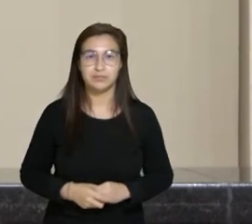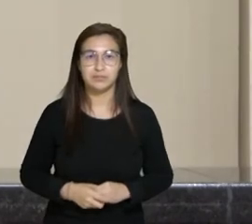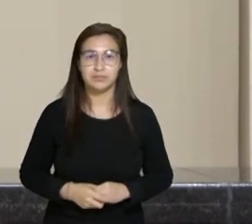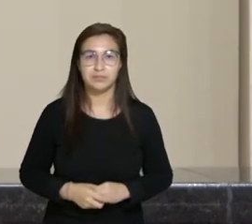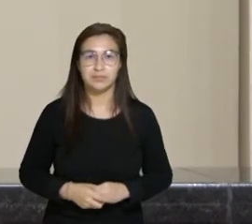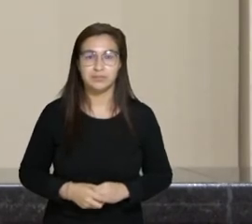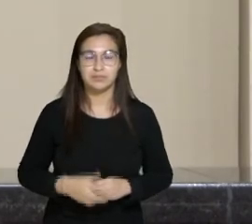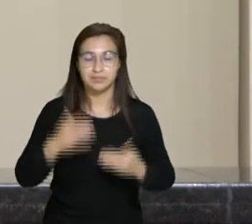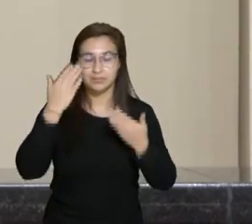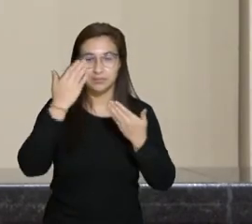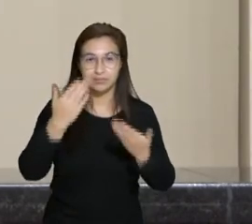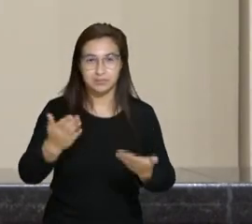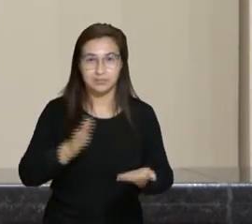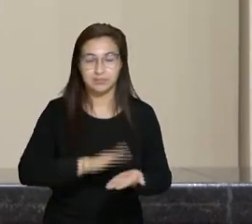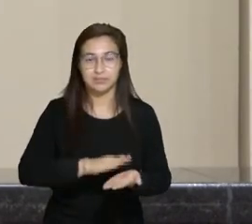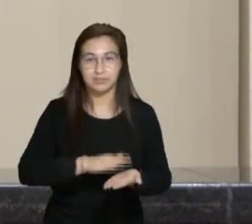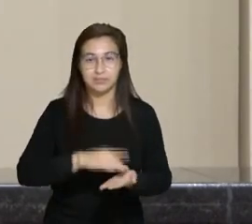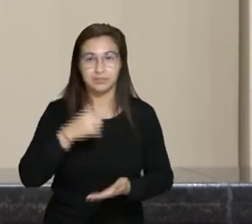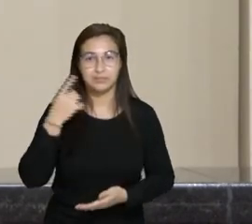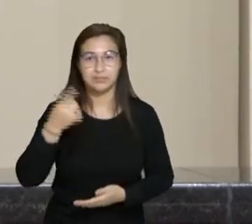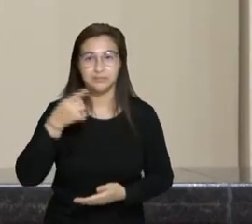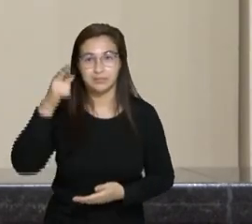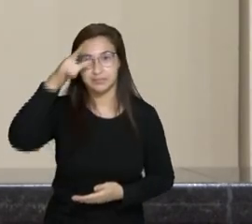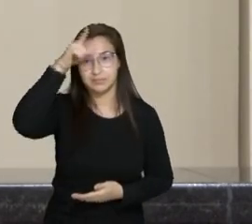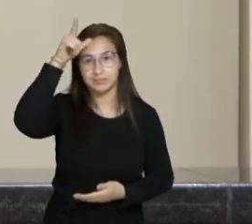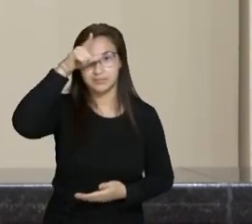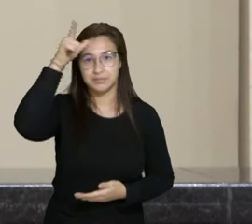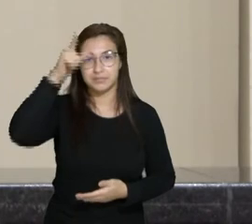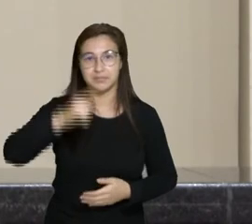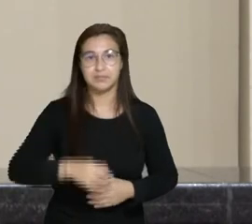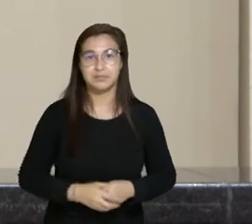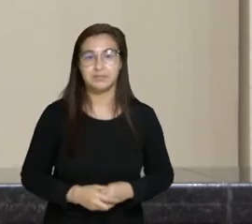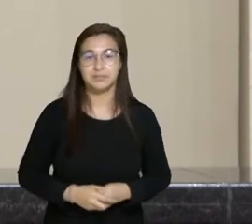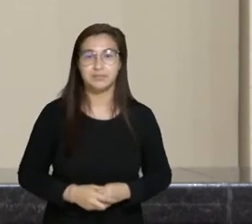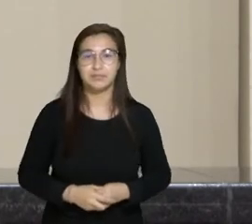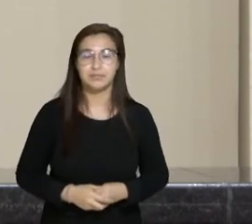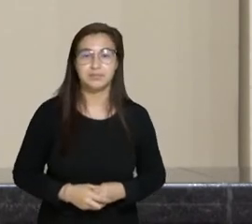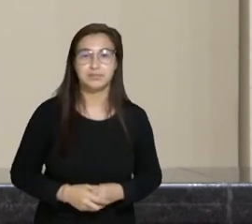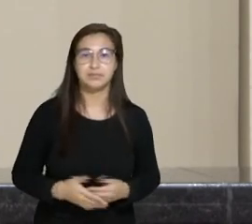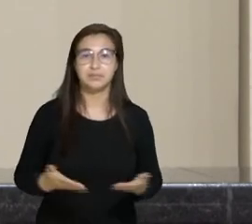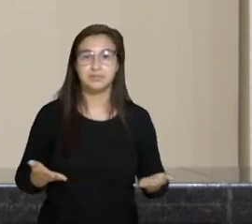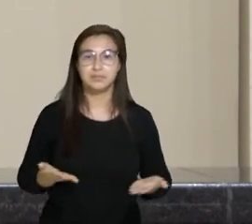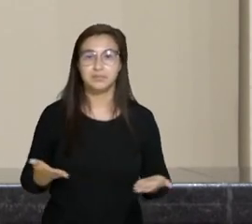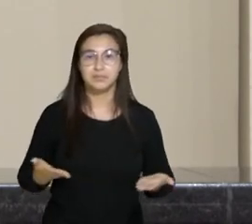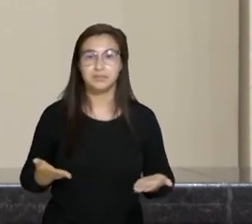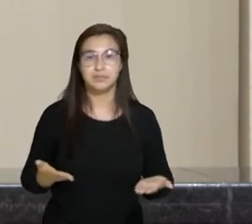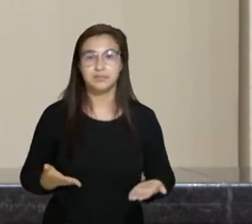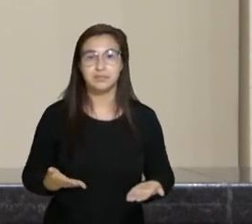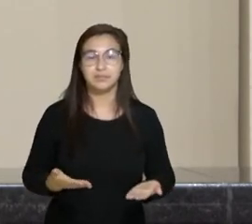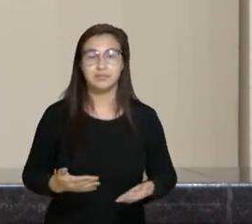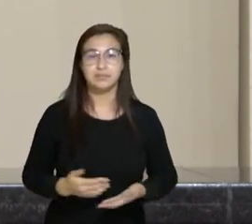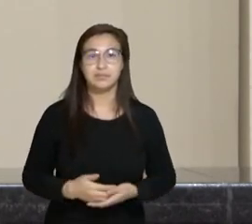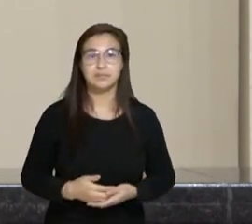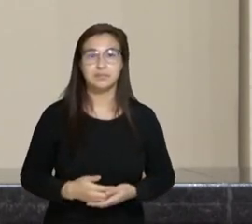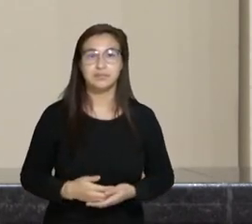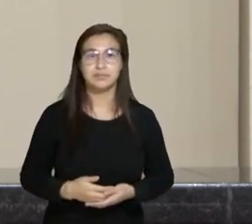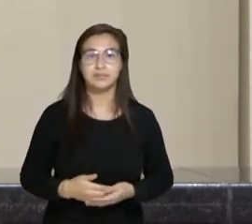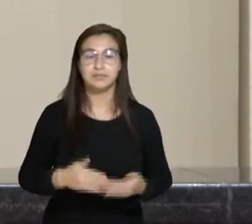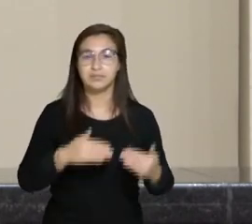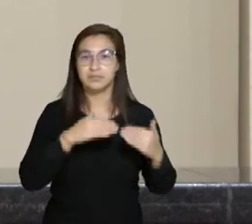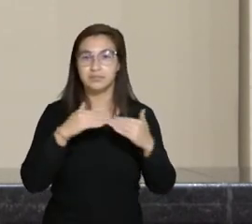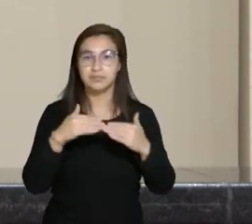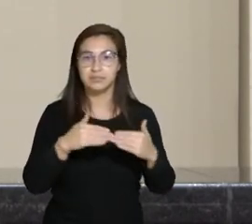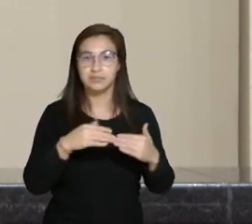e obrigado Parabéns deputado Sargento Lima vamos com a concordância